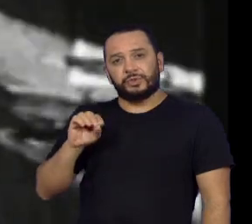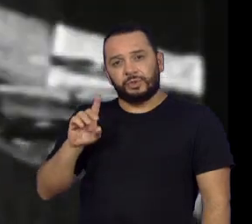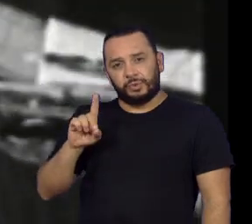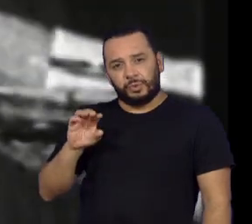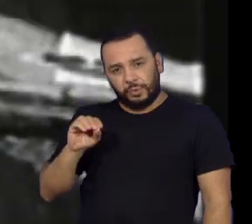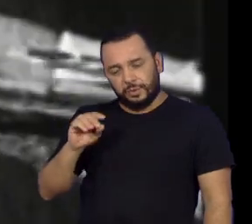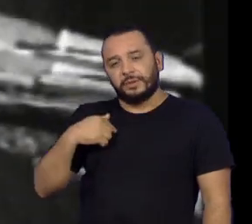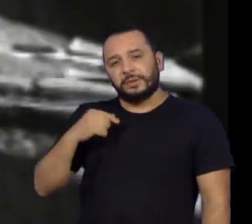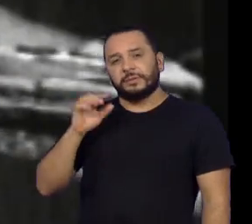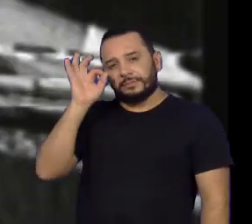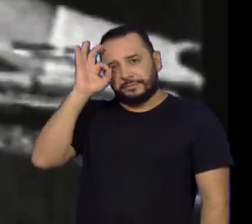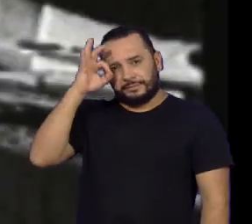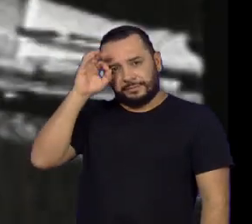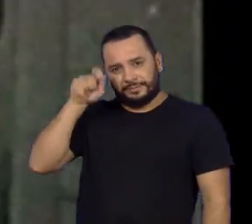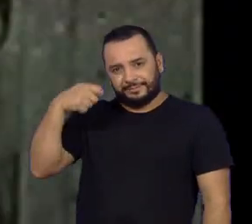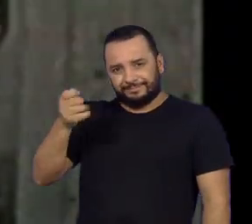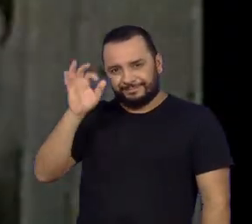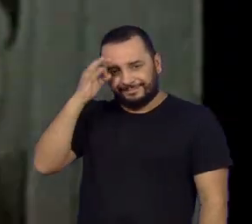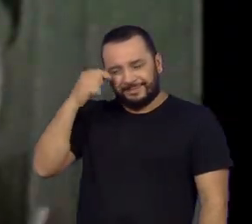projeção internacional.